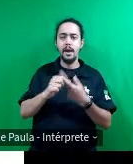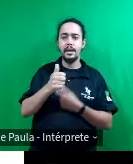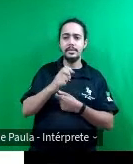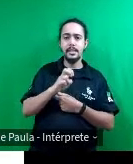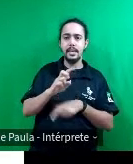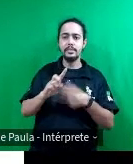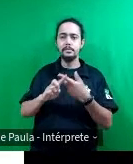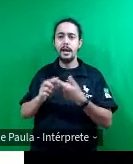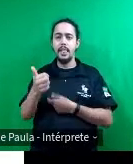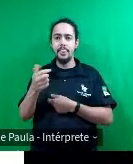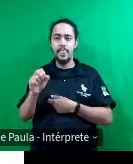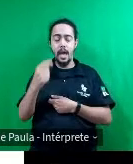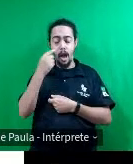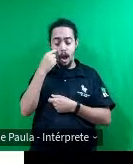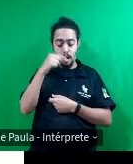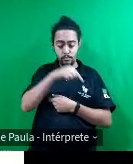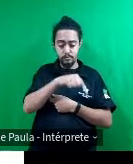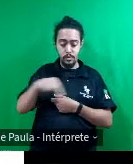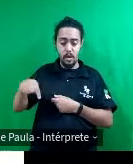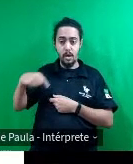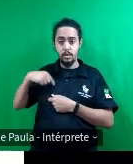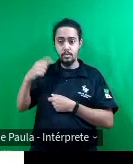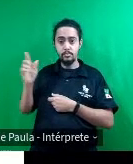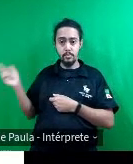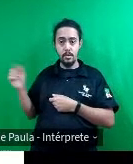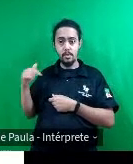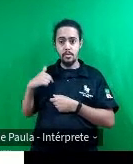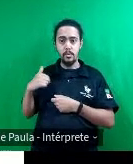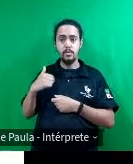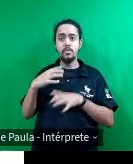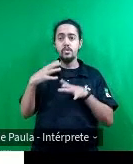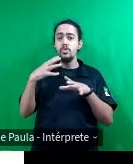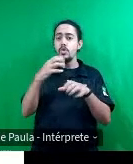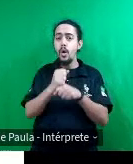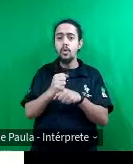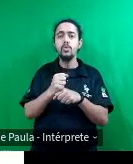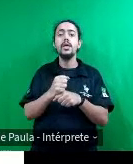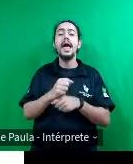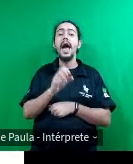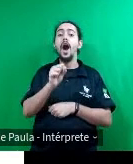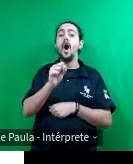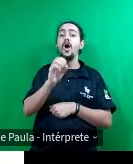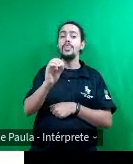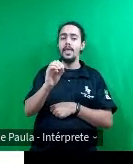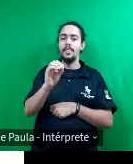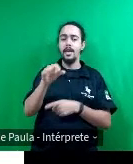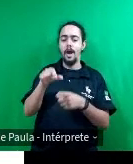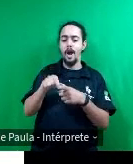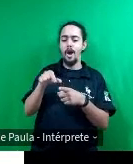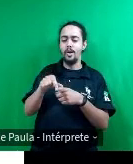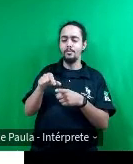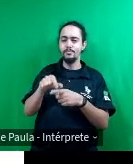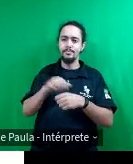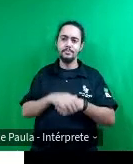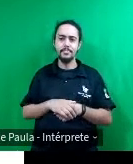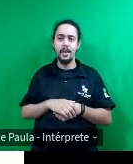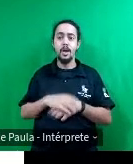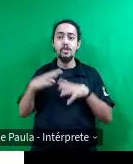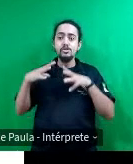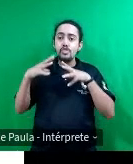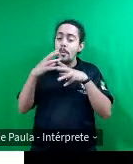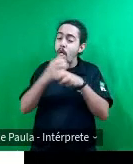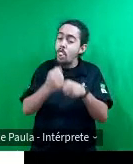de dúvida. R1 mais 2, mais 3, mais 4, mais R5, que vai dar 80 ohms. Somando todas essas resistências que